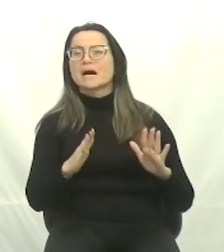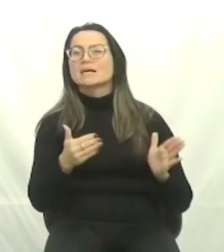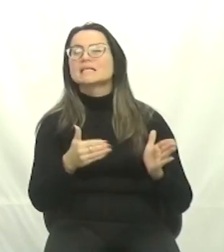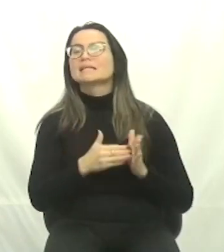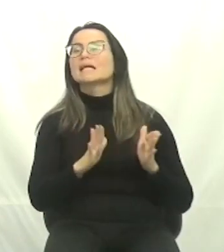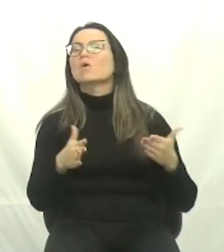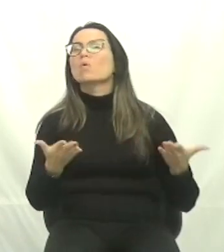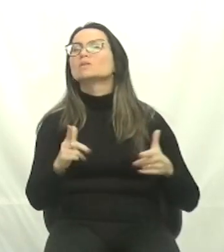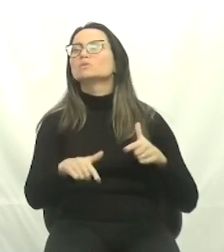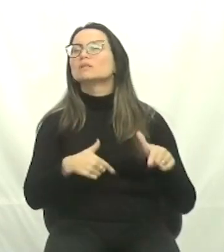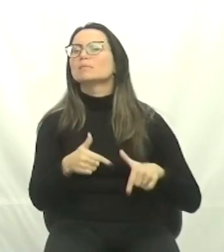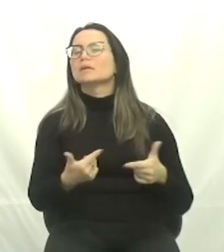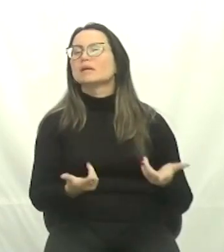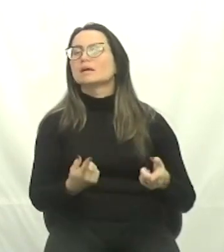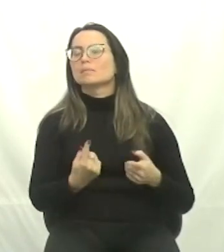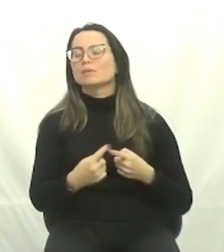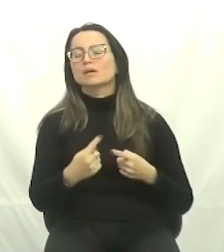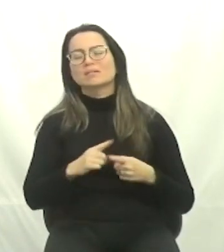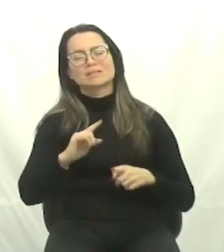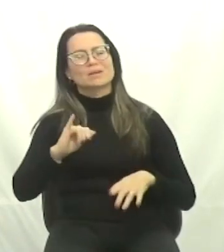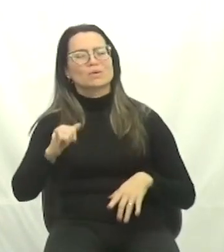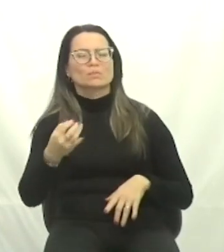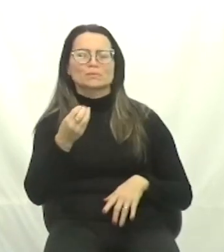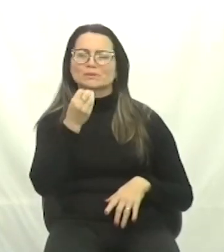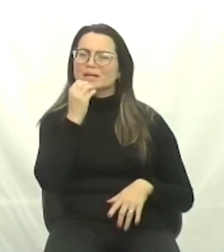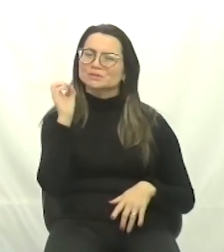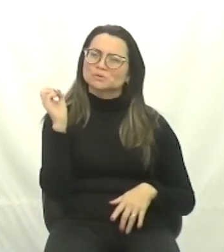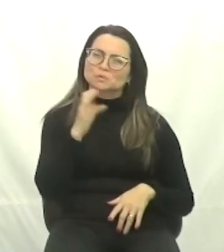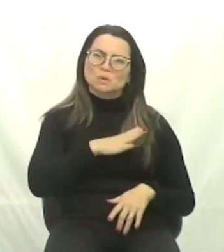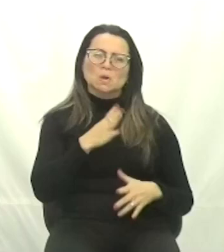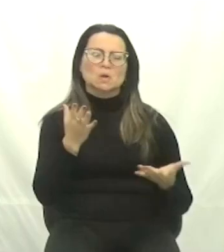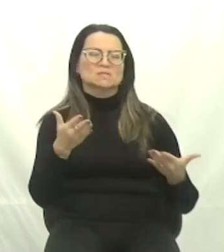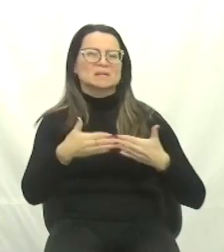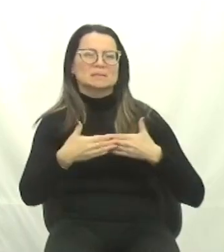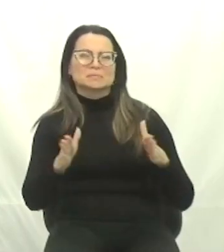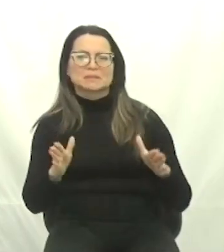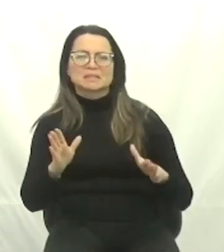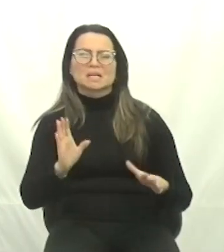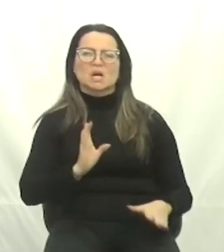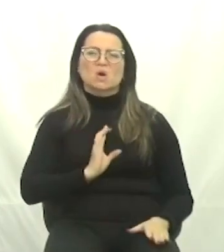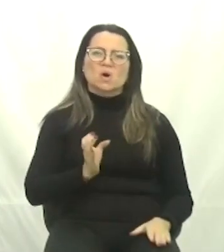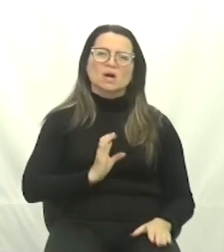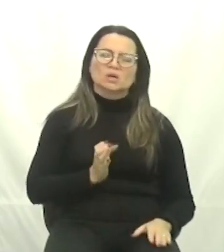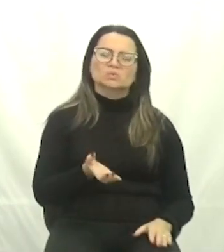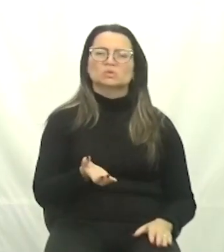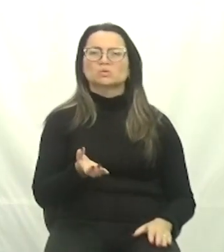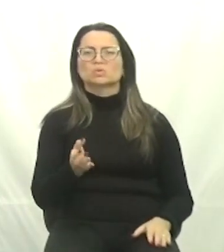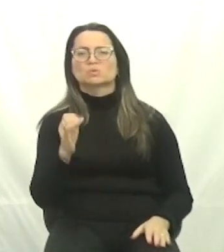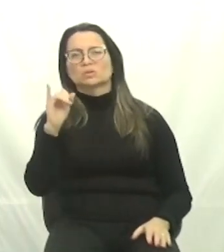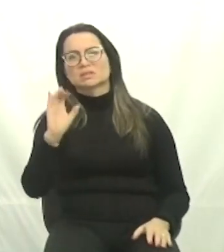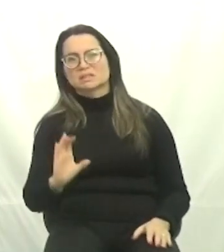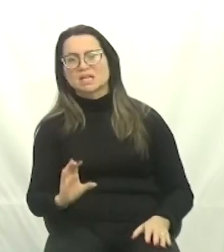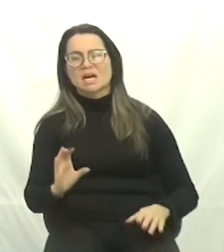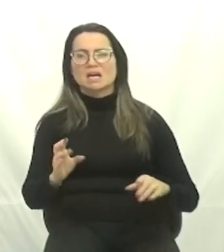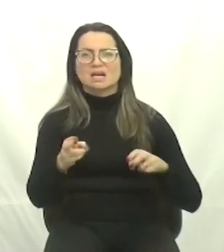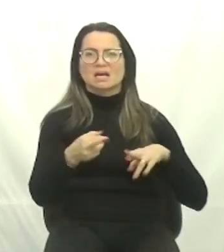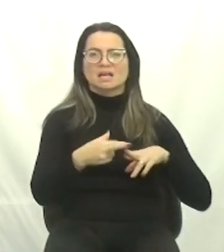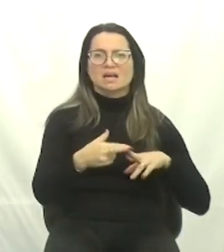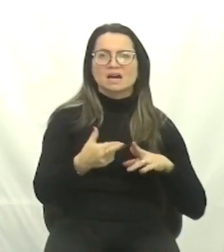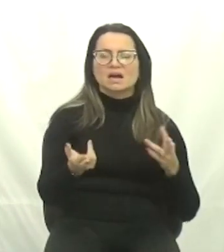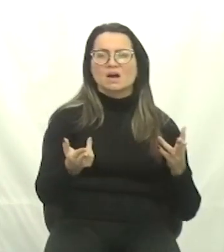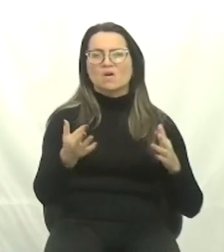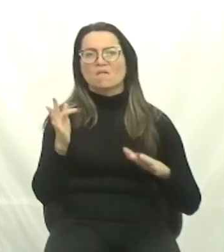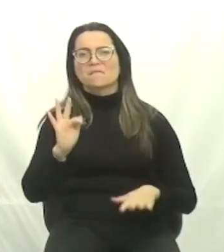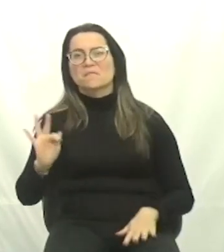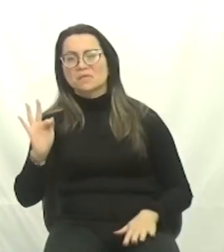trabalhar? Porque vai surgir outras oportunidades em Cocal do Sul, aqui na Içara, Praia do Rincão,